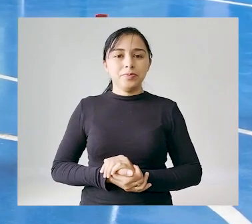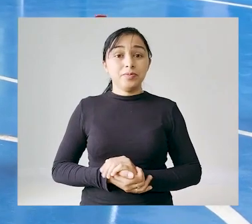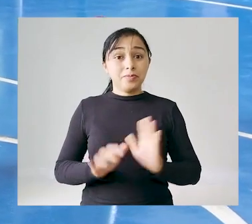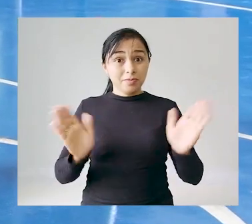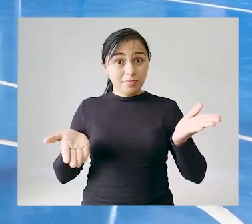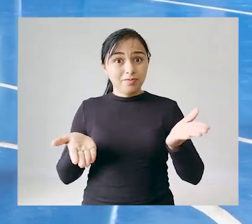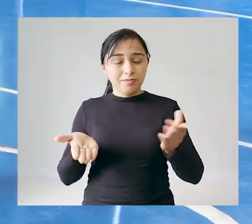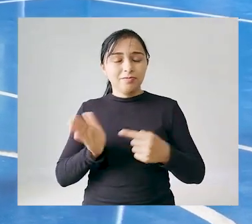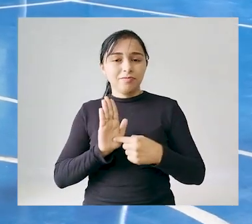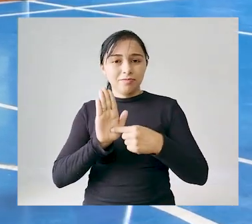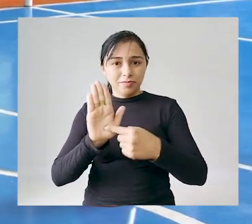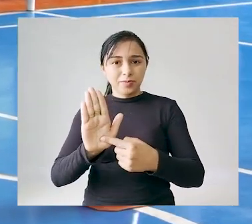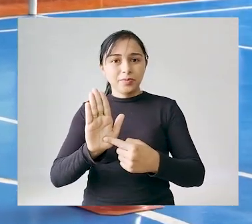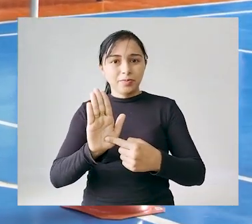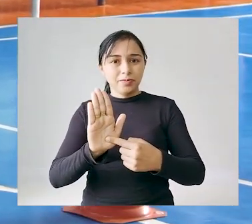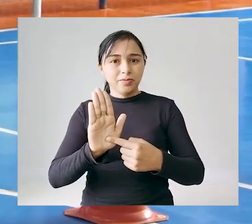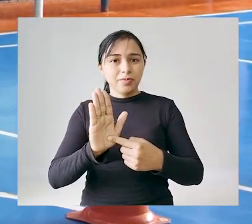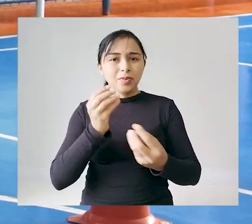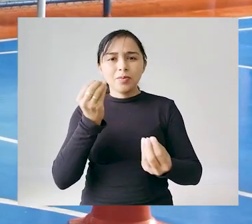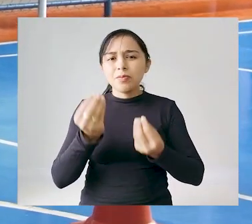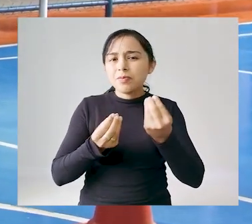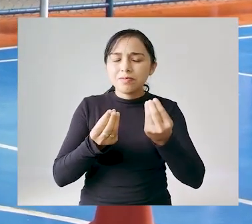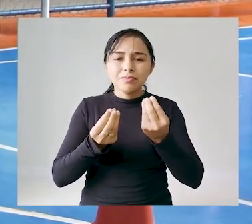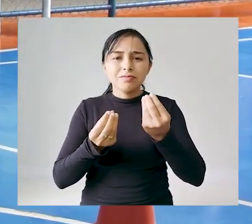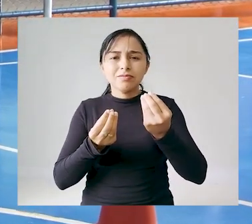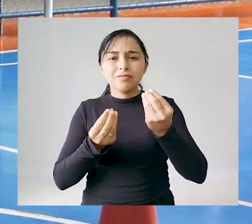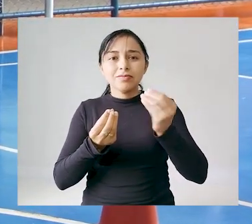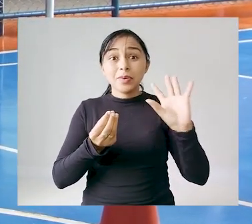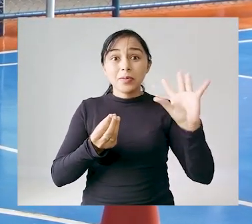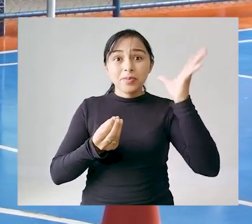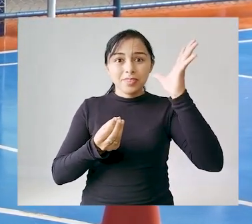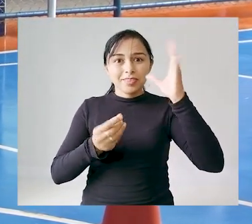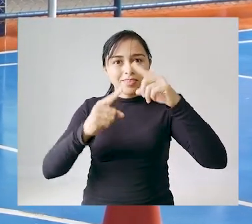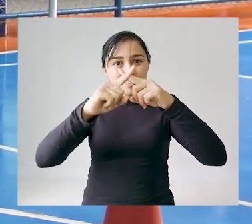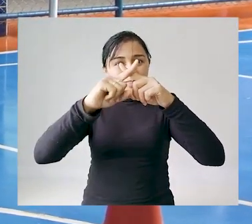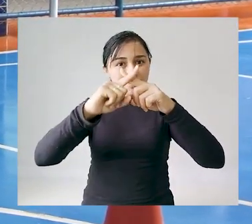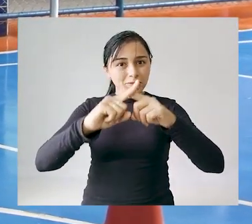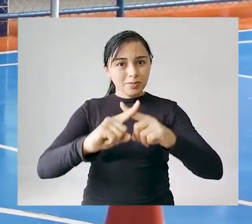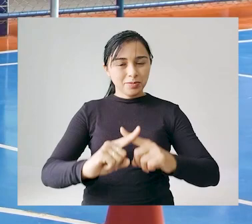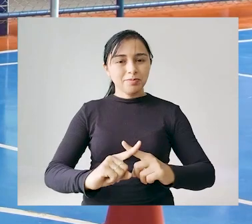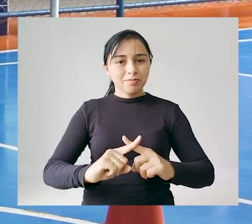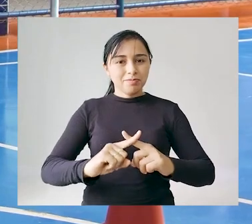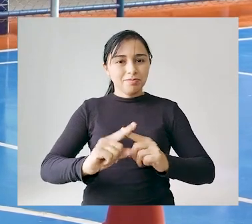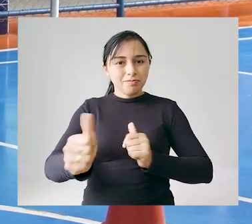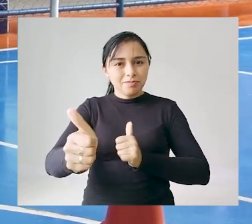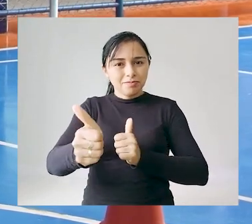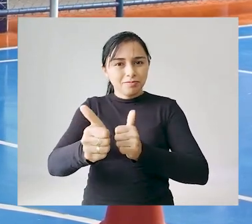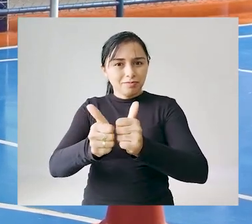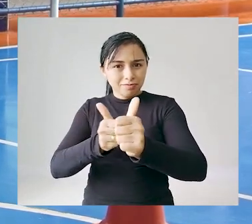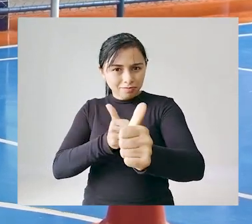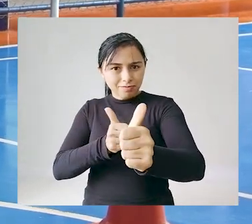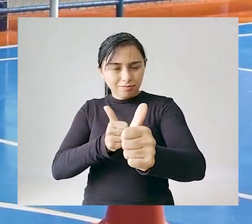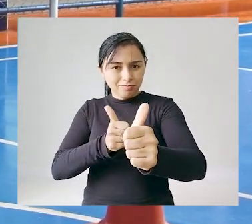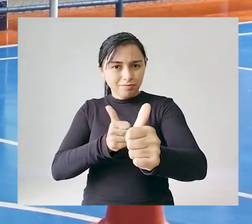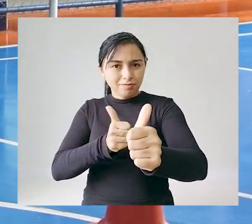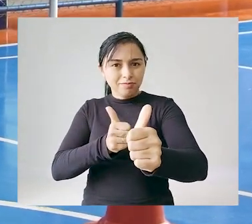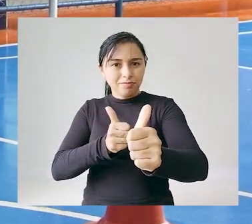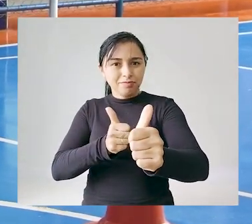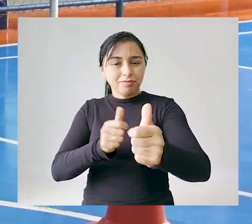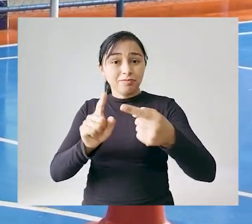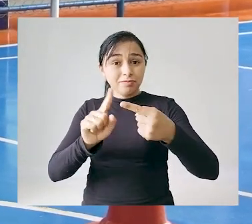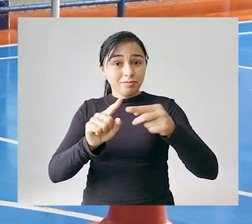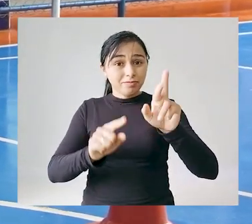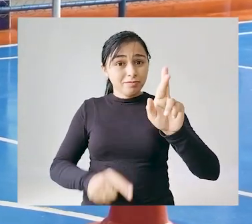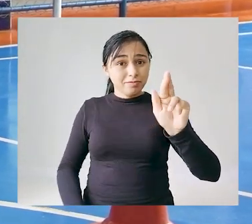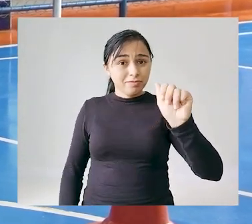pessoal, agora eu vou apresentar para vocês como acontecem as partidas das provas rasas no atletismo. Geralmente são as provas